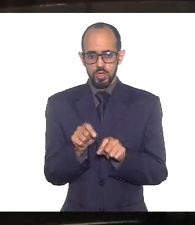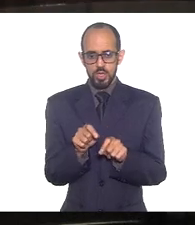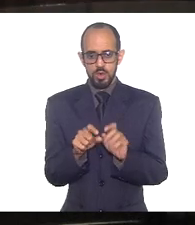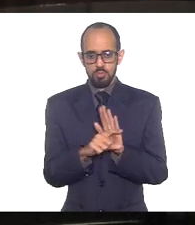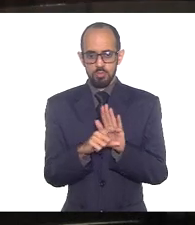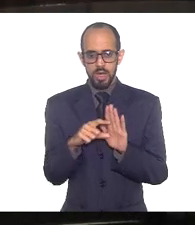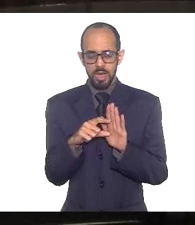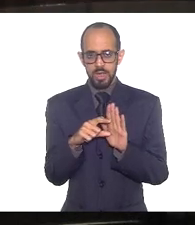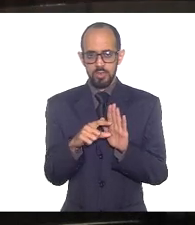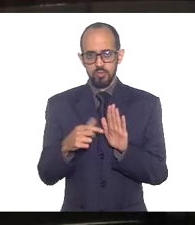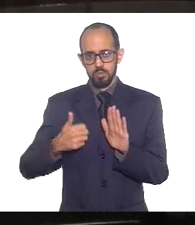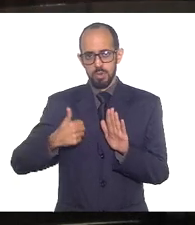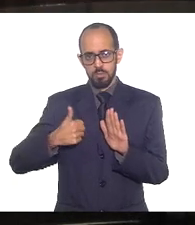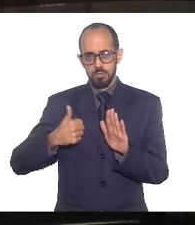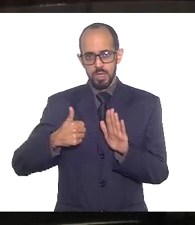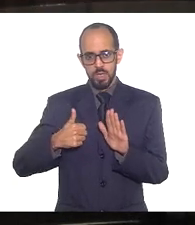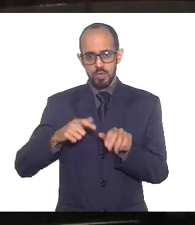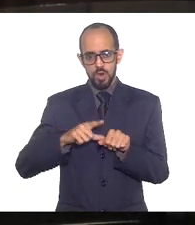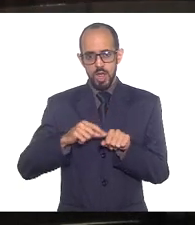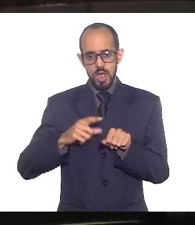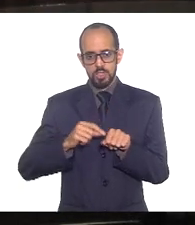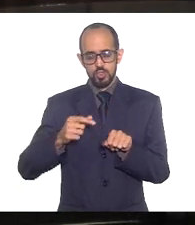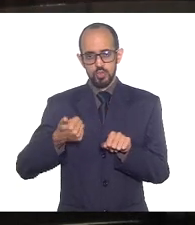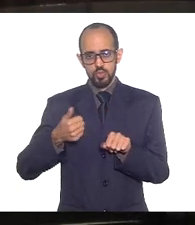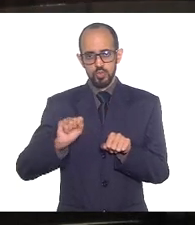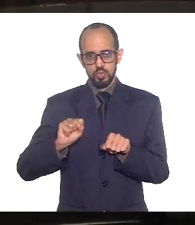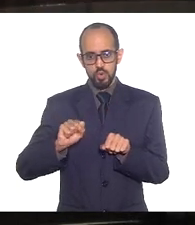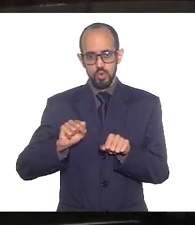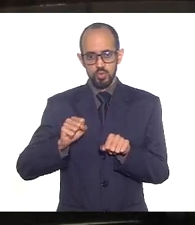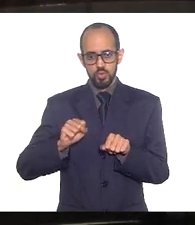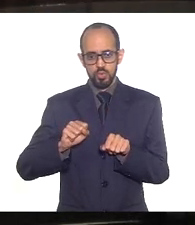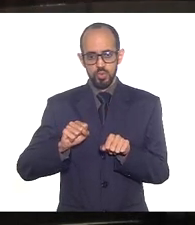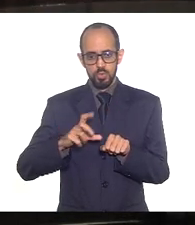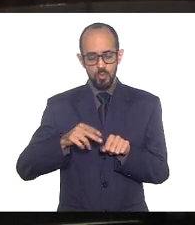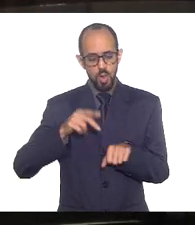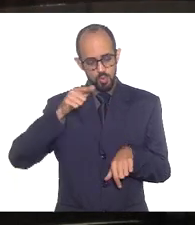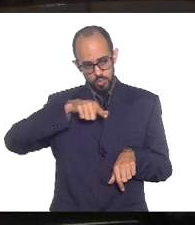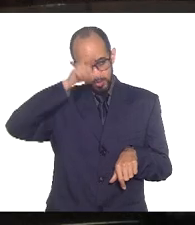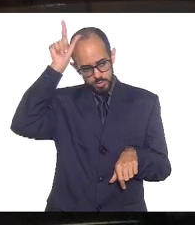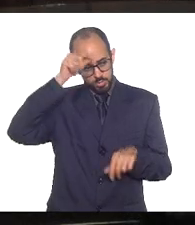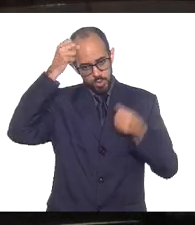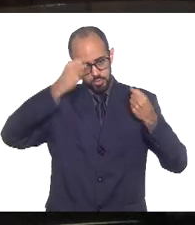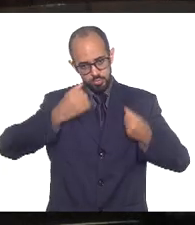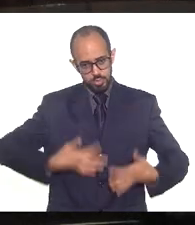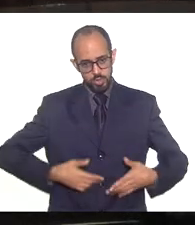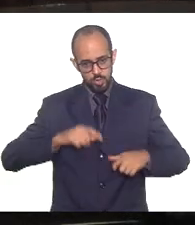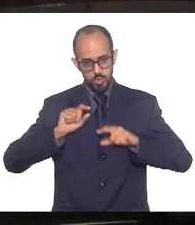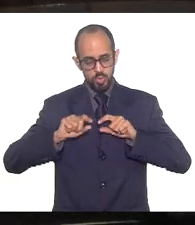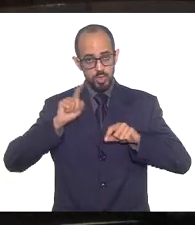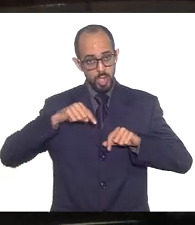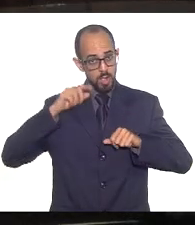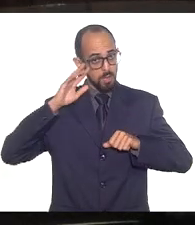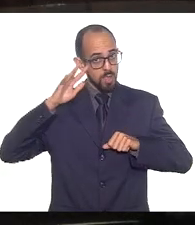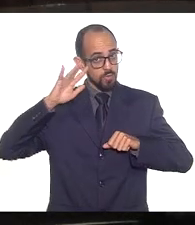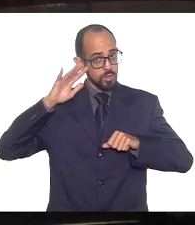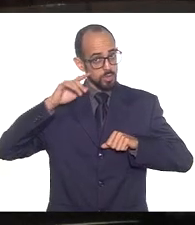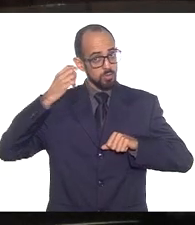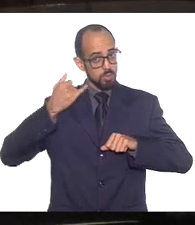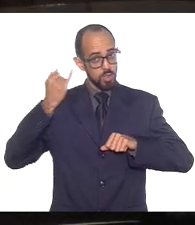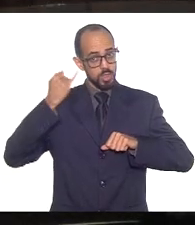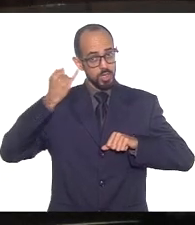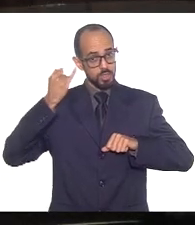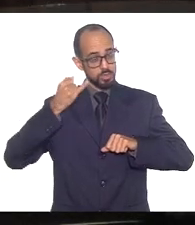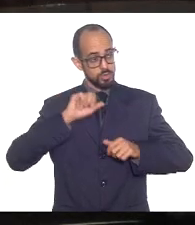parágrafo primeiro do Artigo 18 ficou notícia nos Paulo e essa reflexão importante André